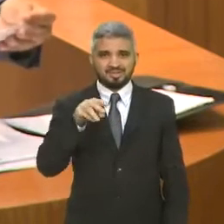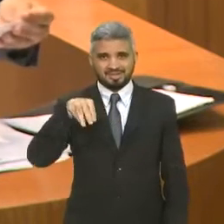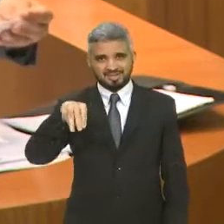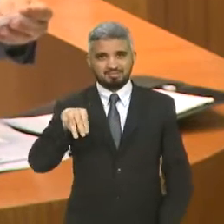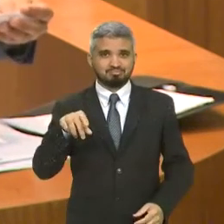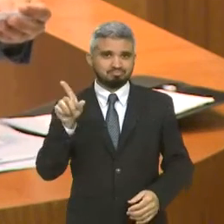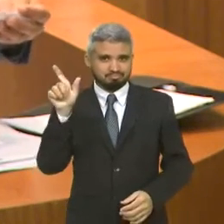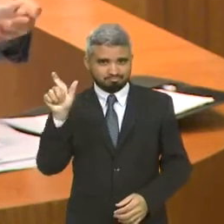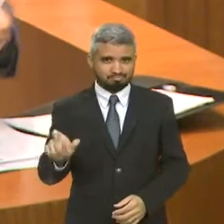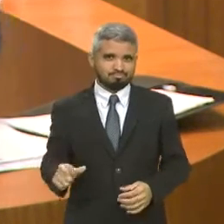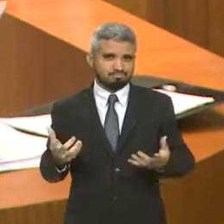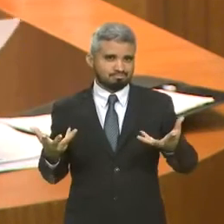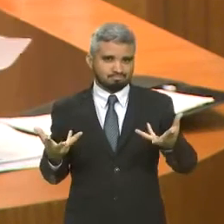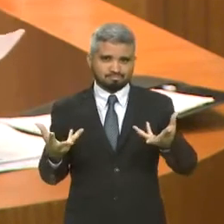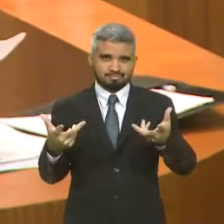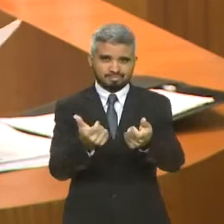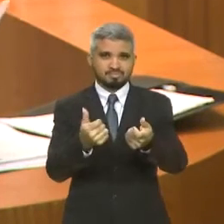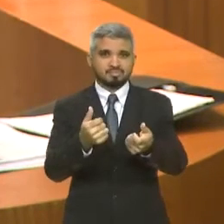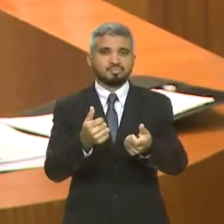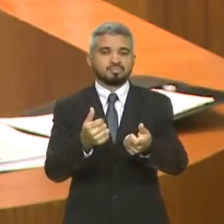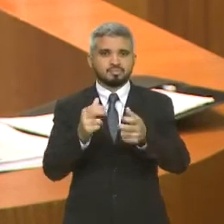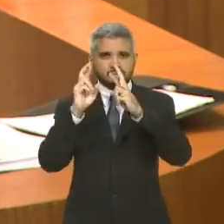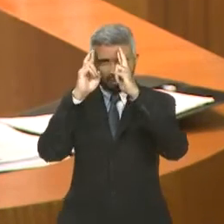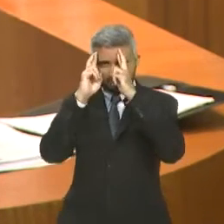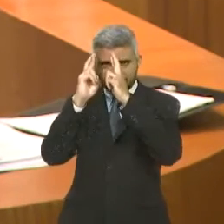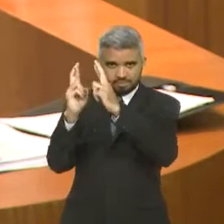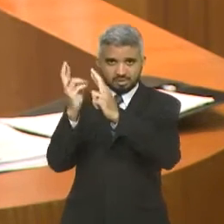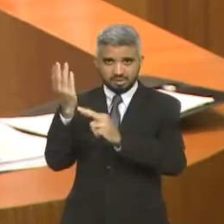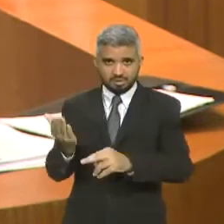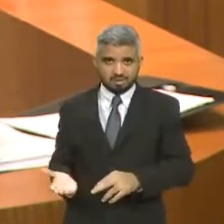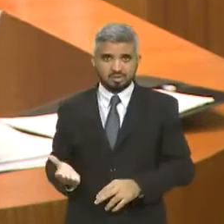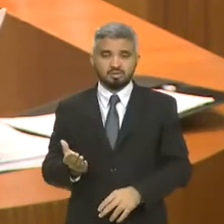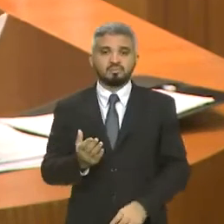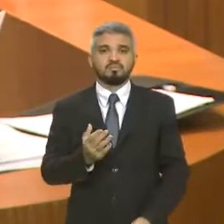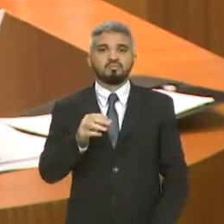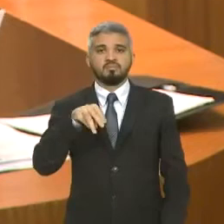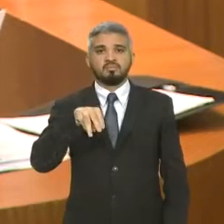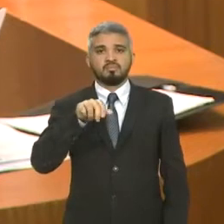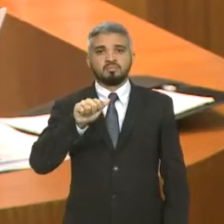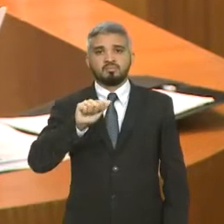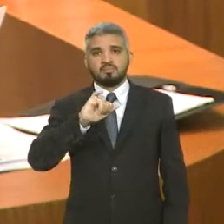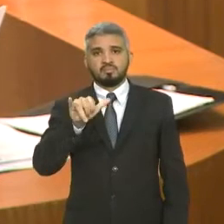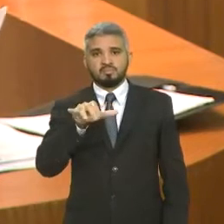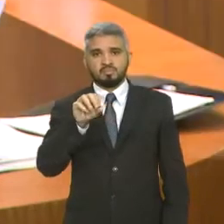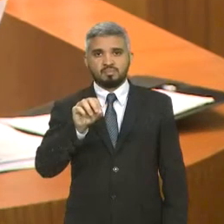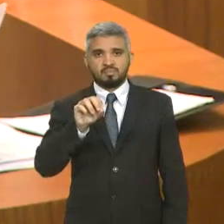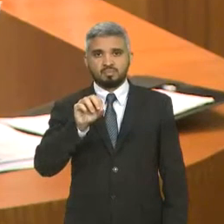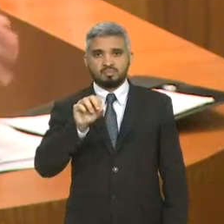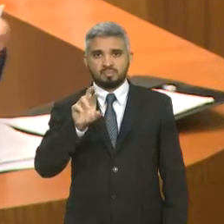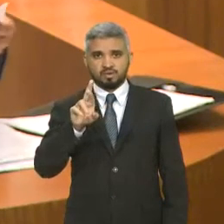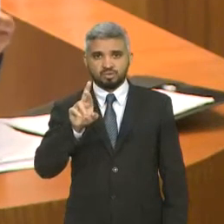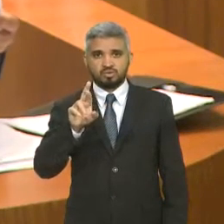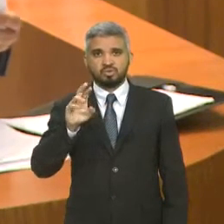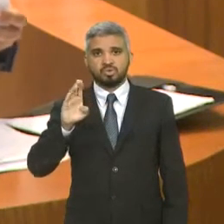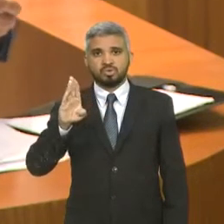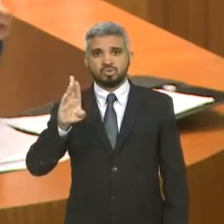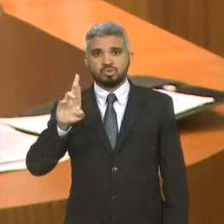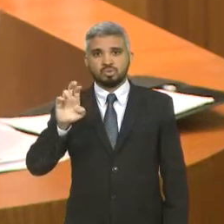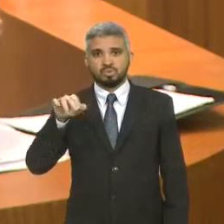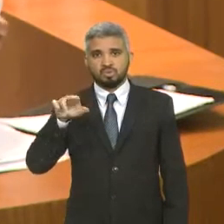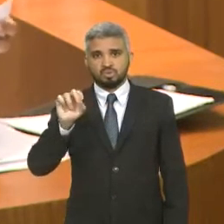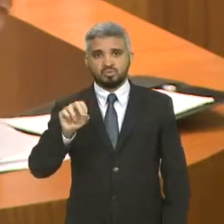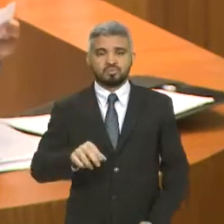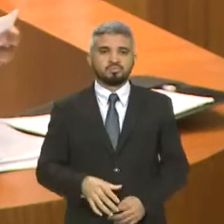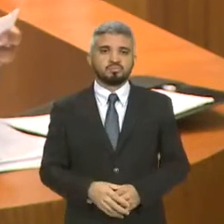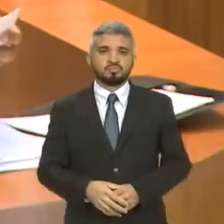militar, tem o nosso respeito aqui na Assembleia. Major Bruno, ontem nós trouxemos as informações com relação